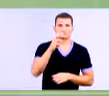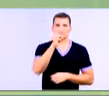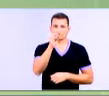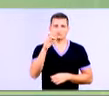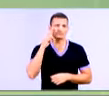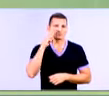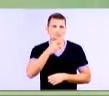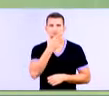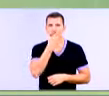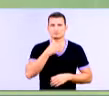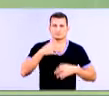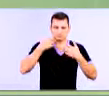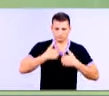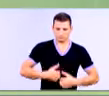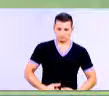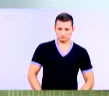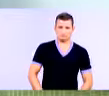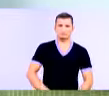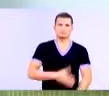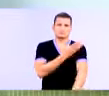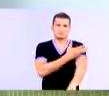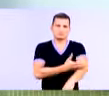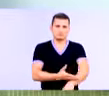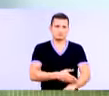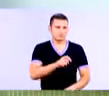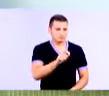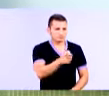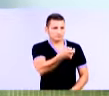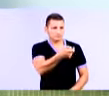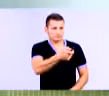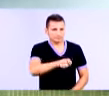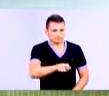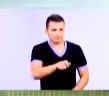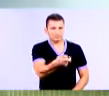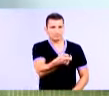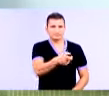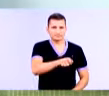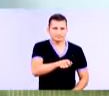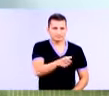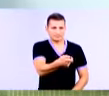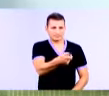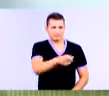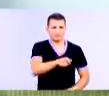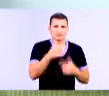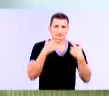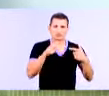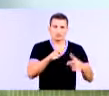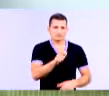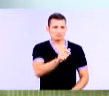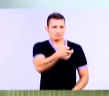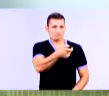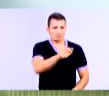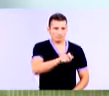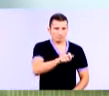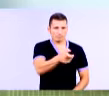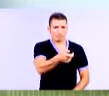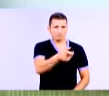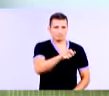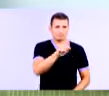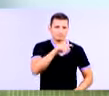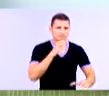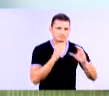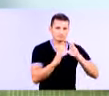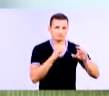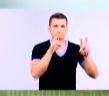jaleco branco, ficava ligando, desligando. A linguagem mesmo era você ligar e desligar os interruptores. É assim que você se comunicava